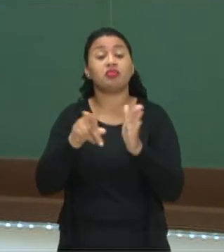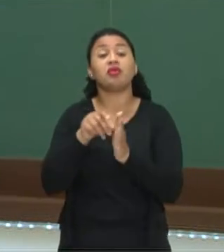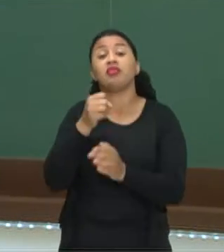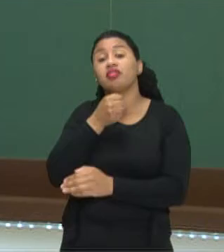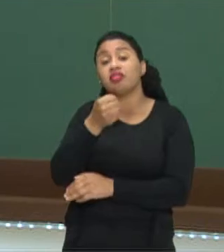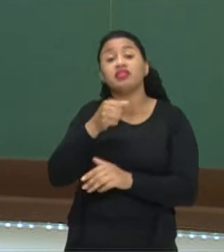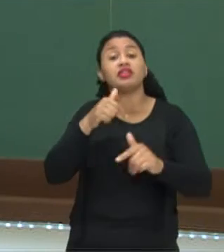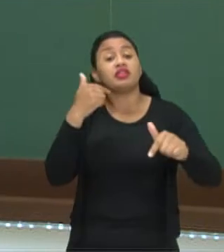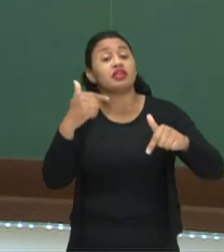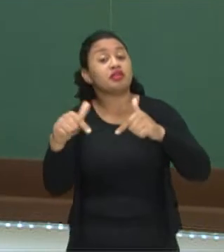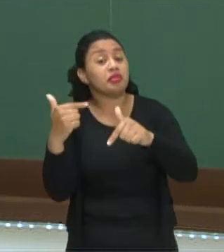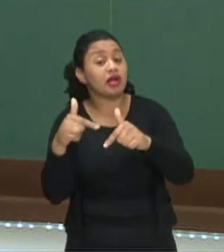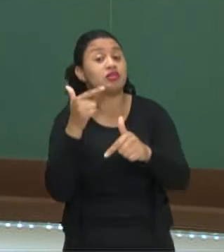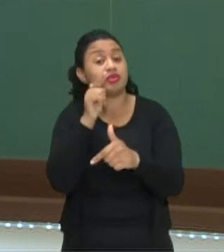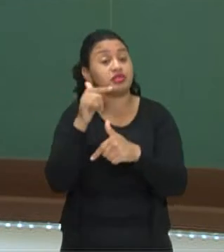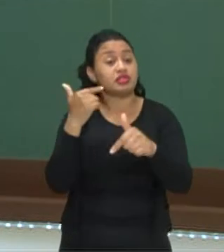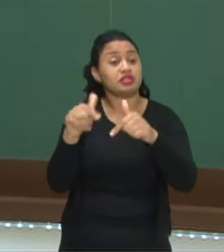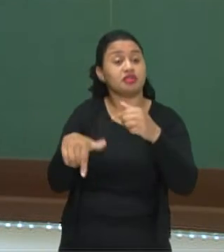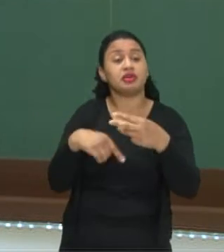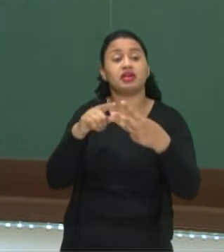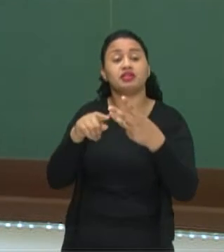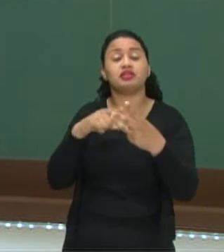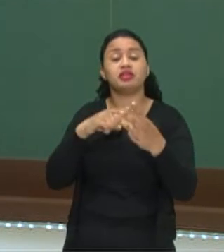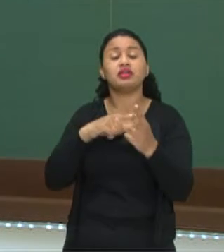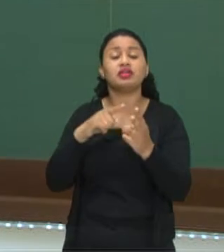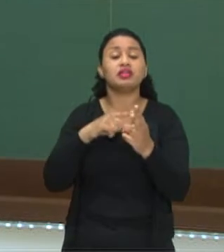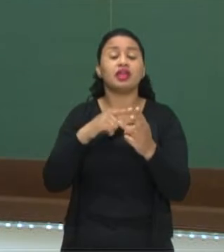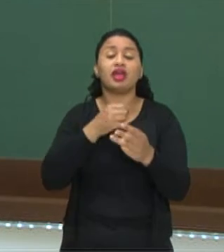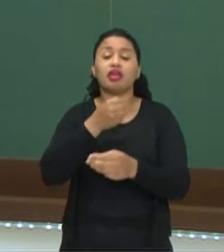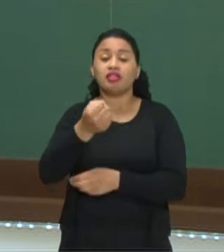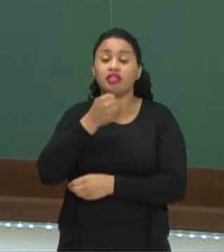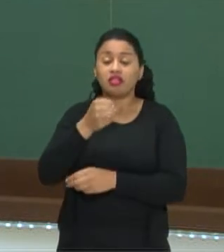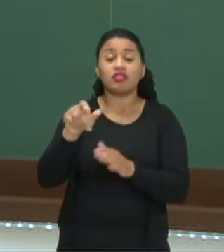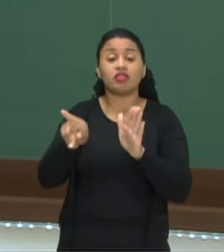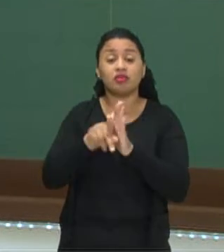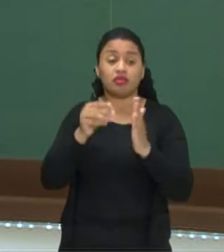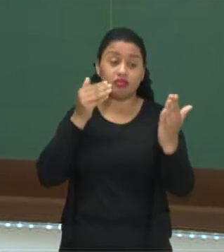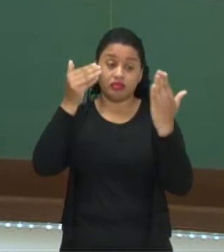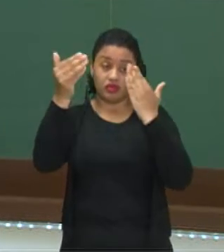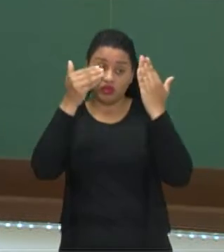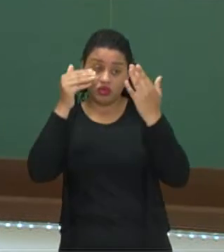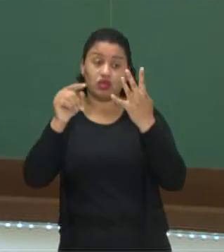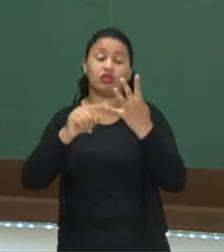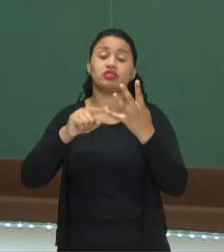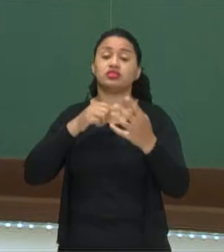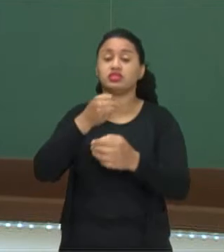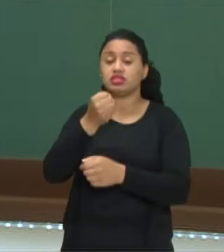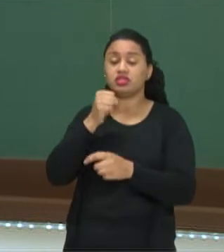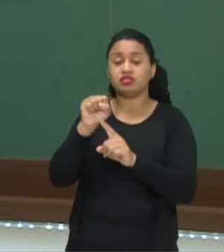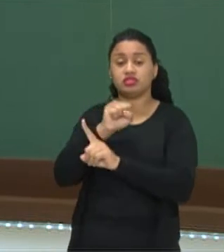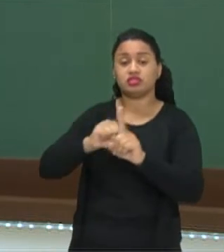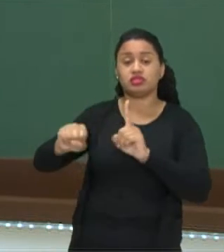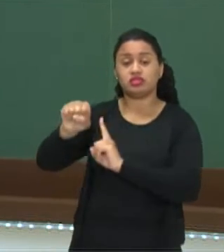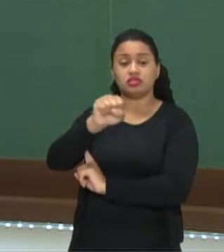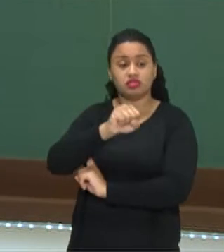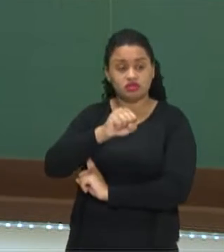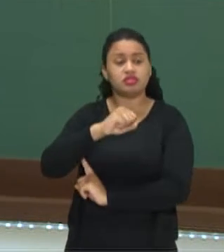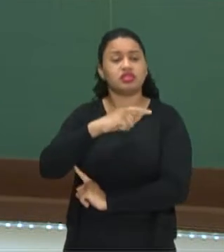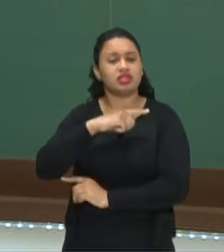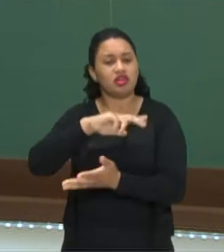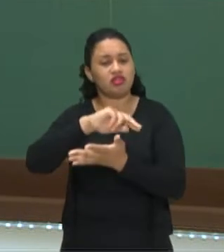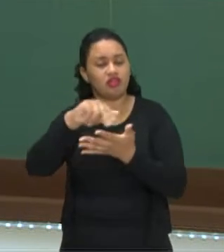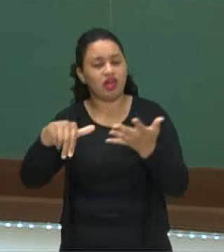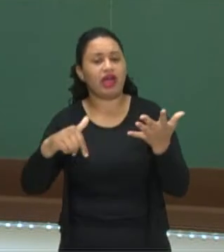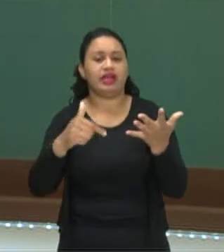emprego, por exemplo, vai ter uma entrevista psicológica, uma entrevista social, entre várias